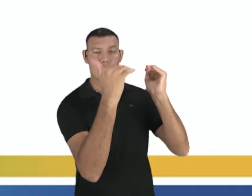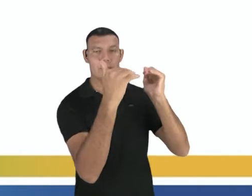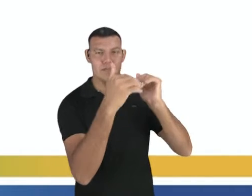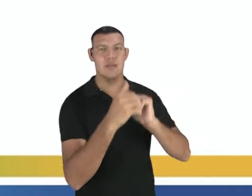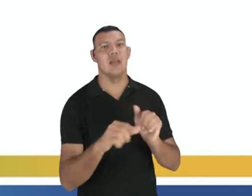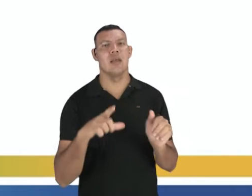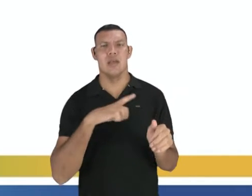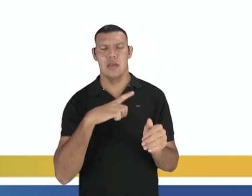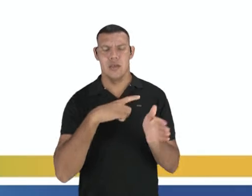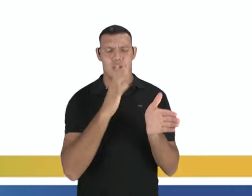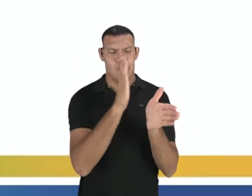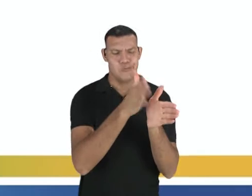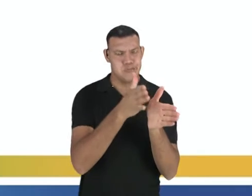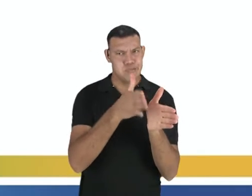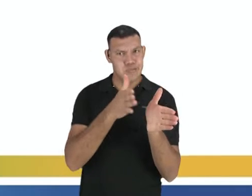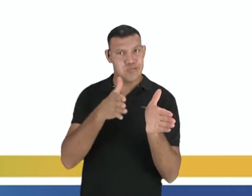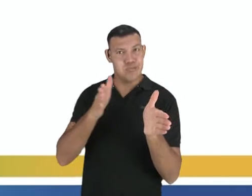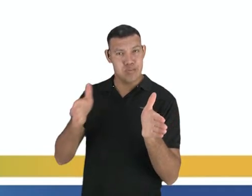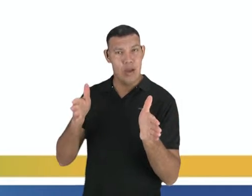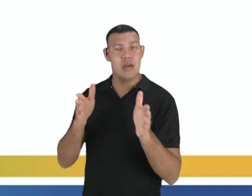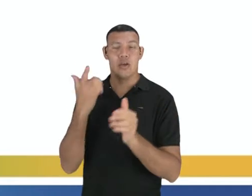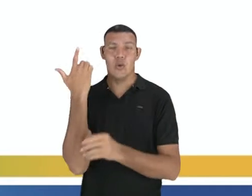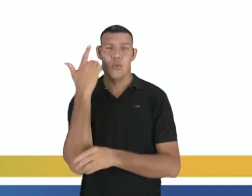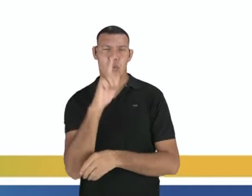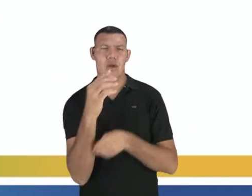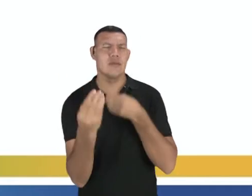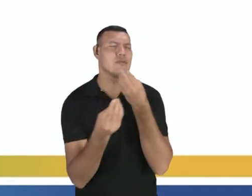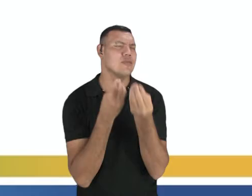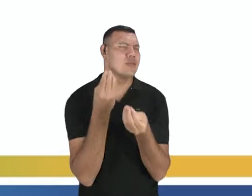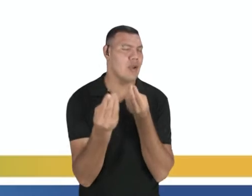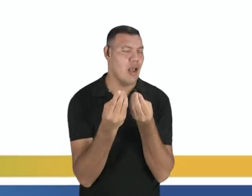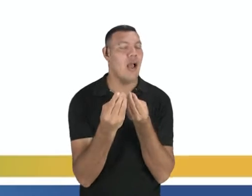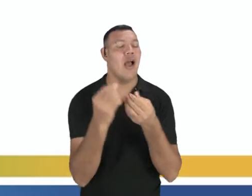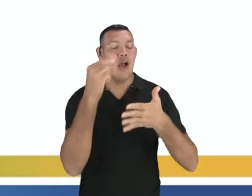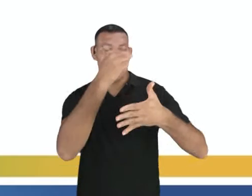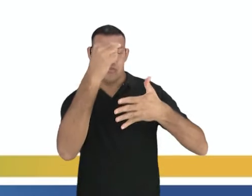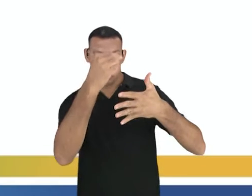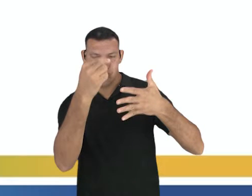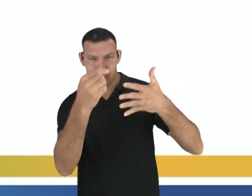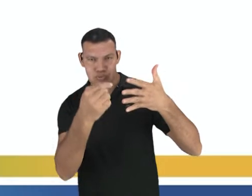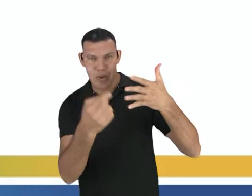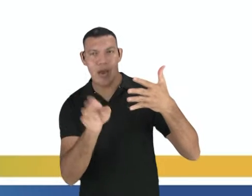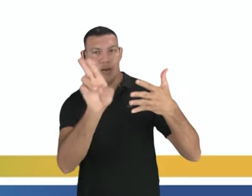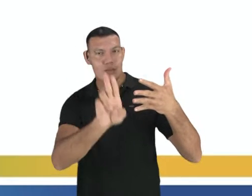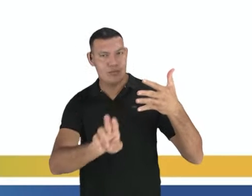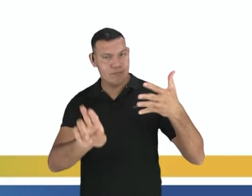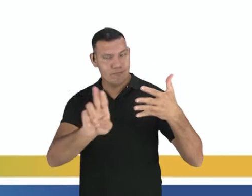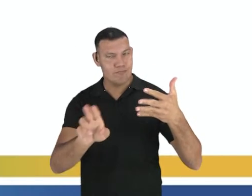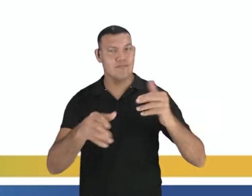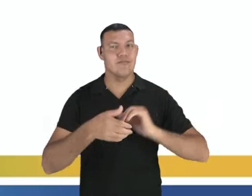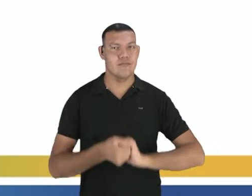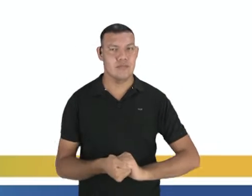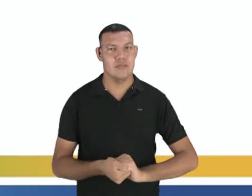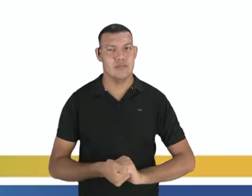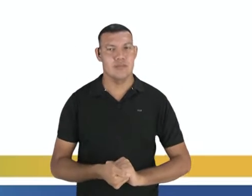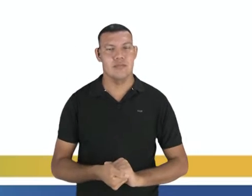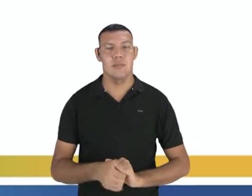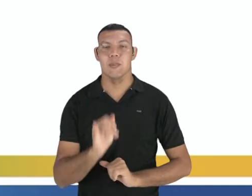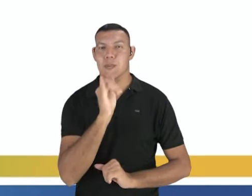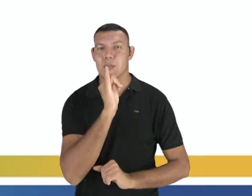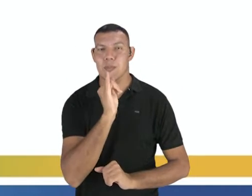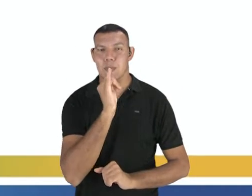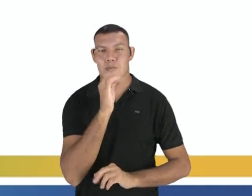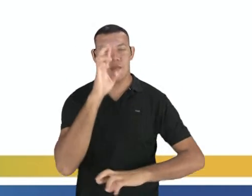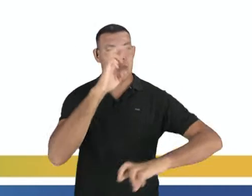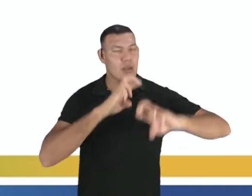tem etapas, que ele é alcançado por meio de critérios, de várias etapas criteriosas, como, por